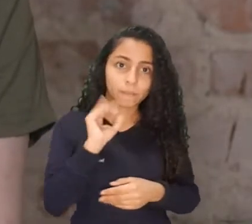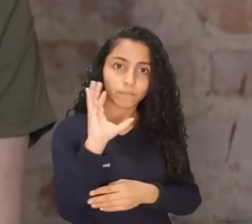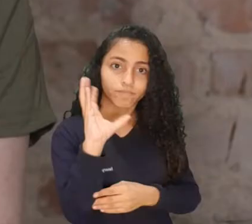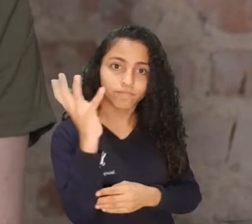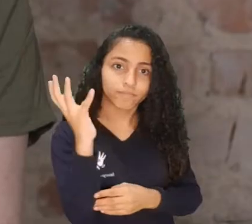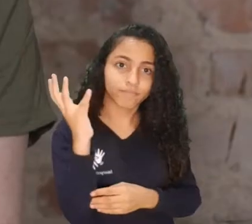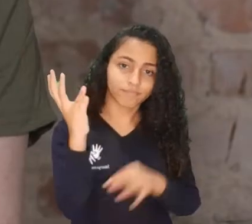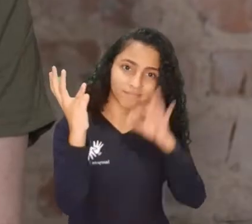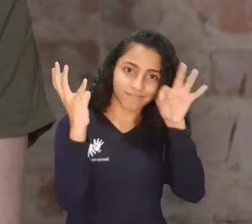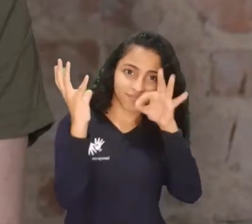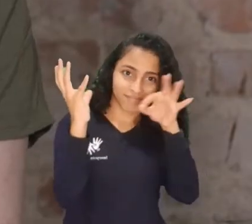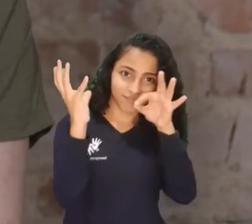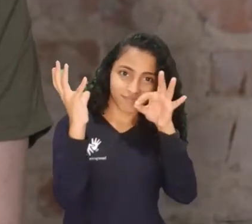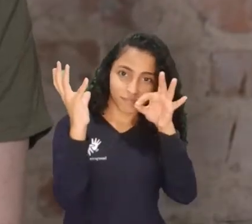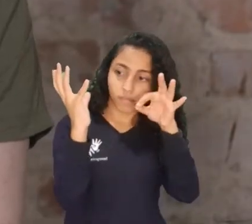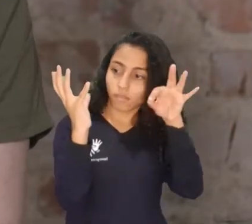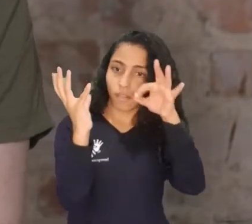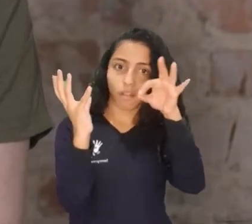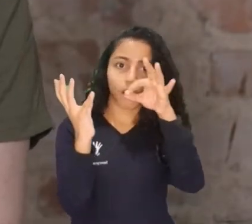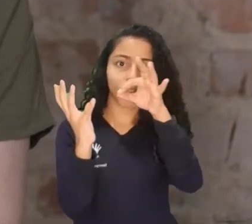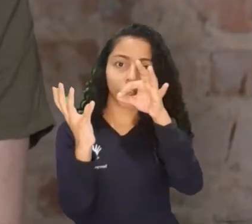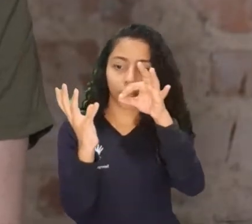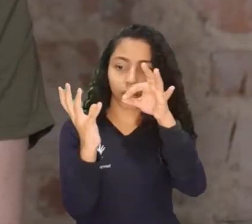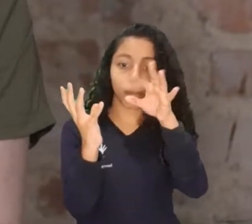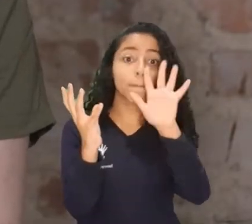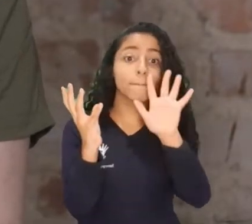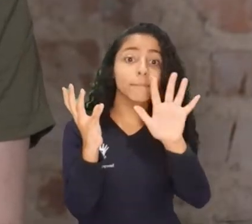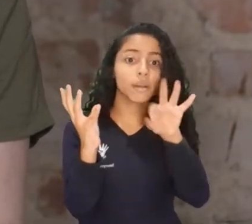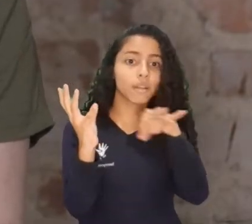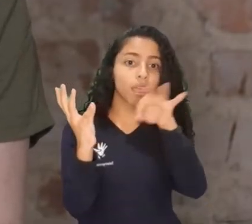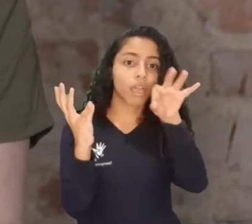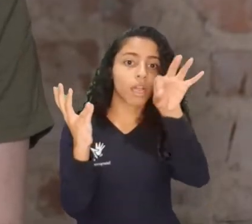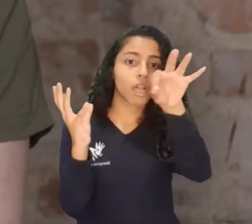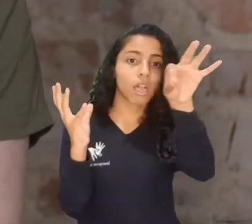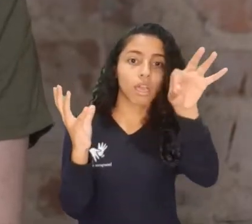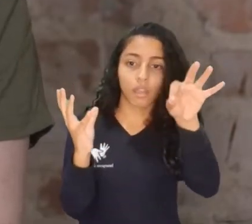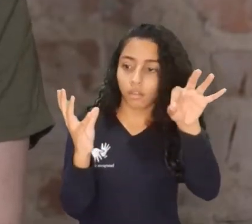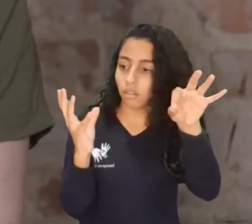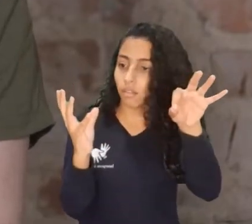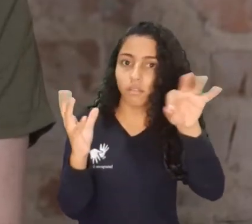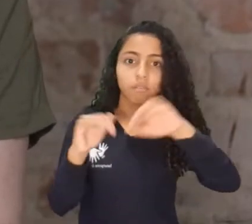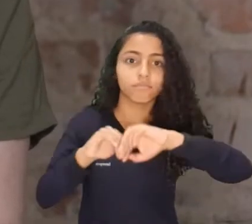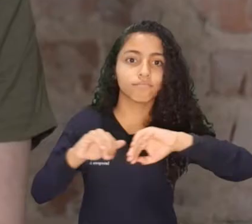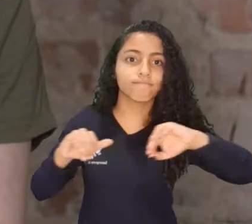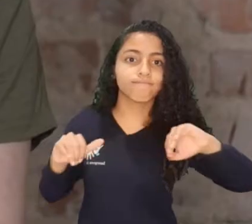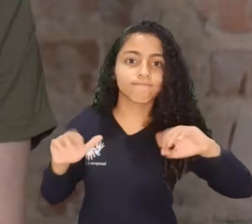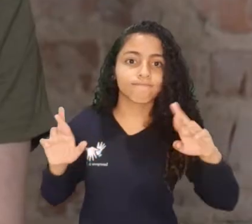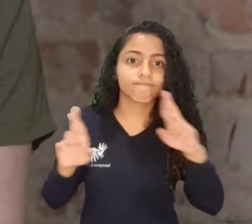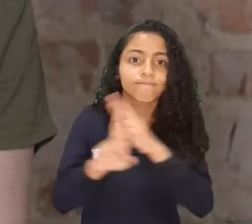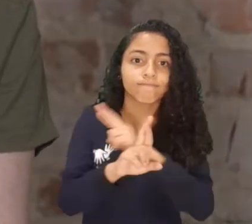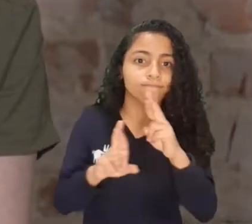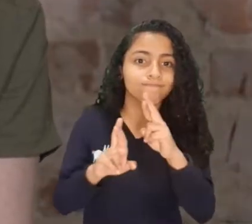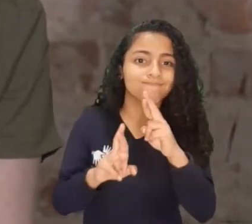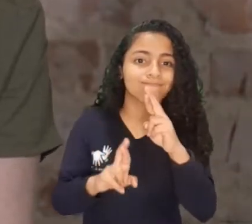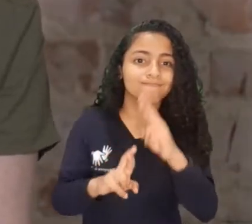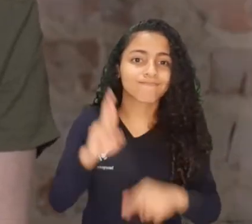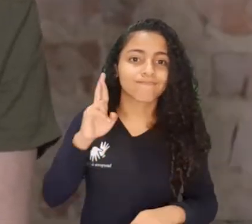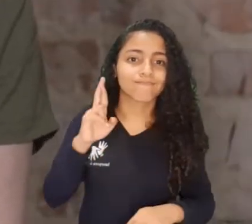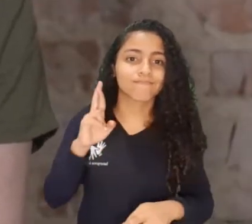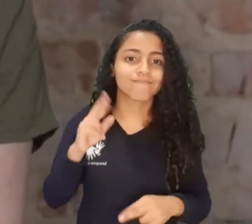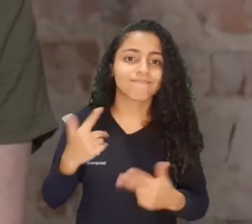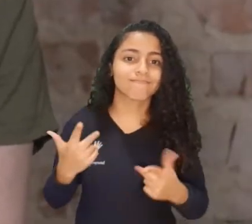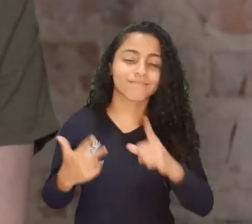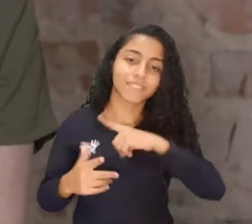plantas, não mais acontecerem no mesmo lugar. Então, essa relação é quebrada e você tem ali um prejuízo muito